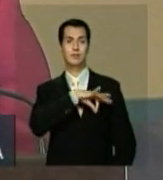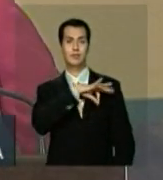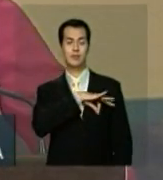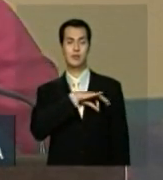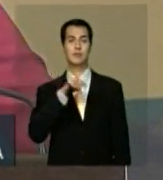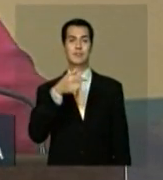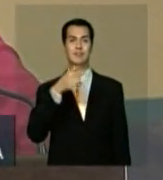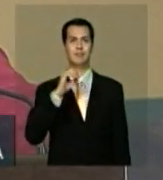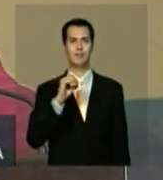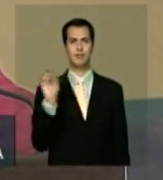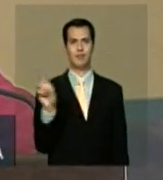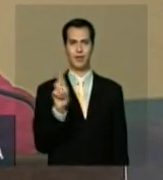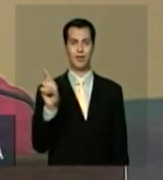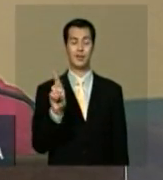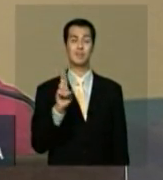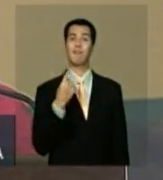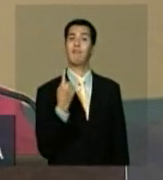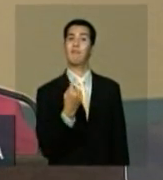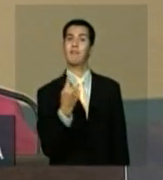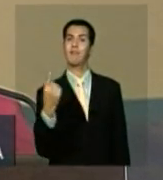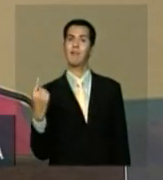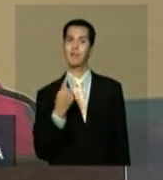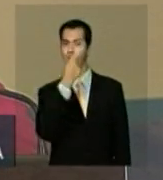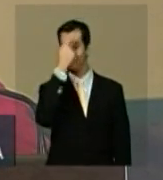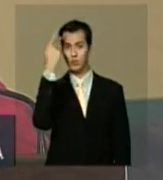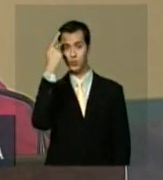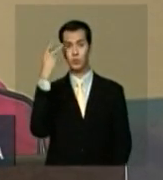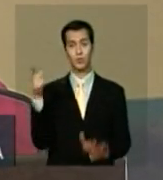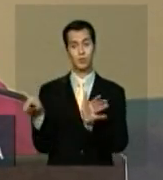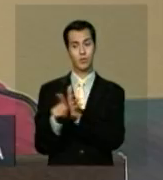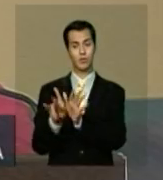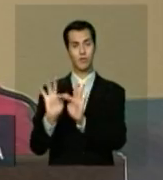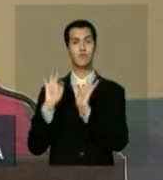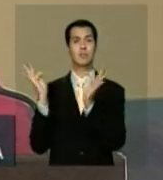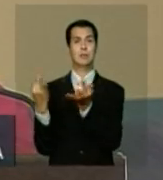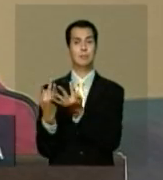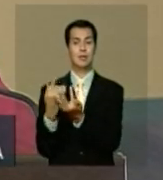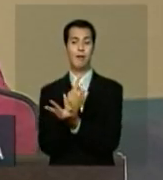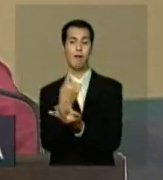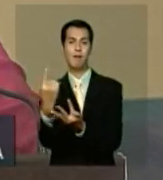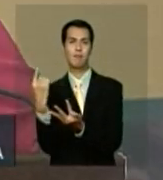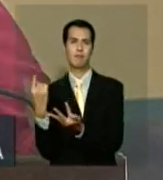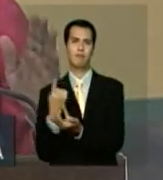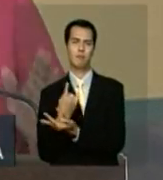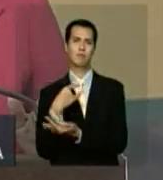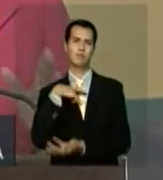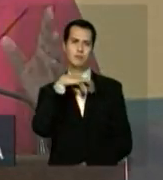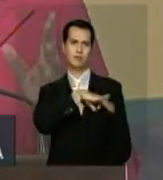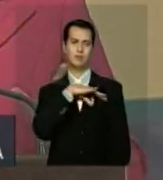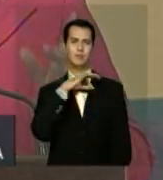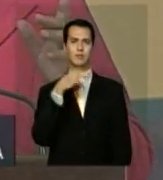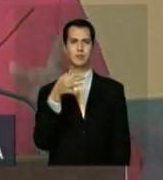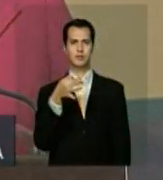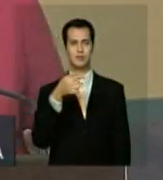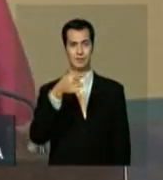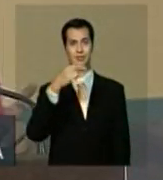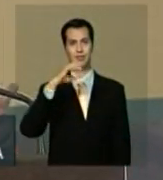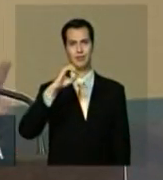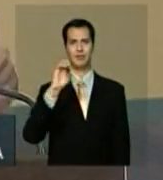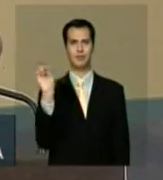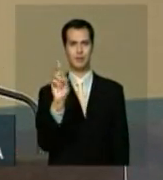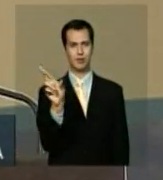70 a cada pessoa de toda a família brasileira E por que que nós damos essa